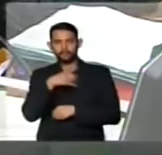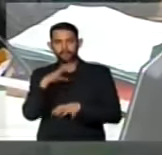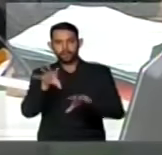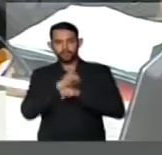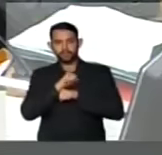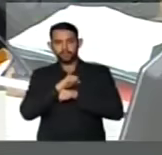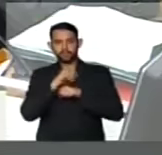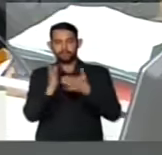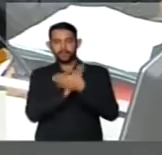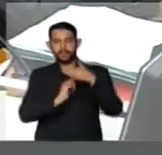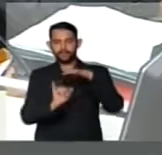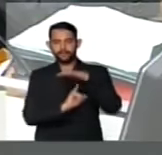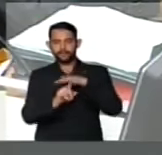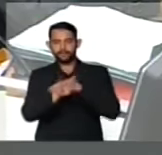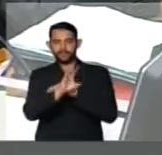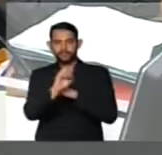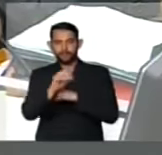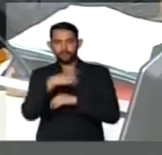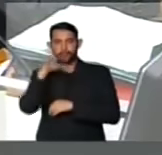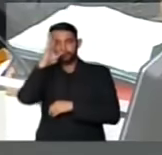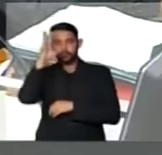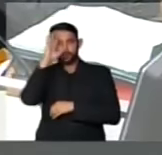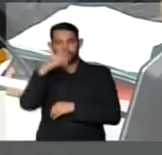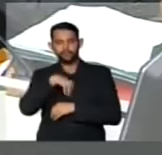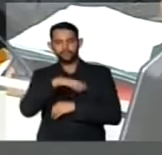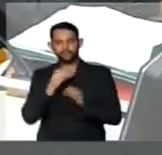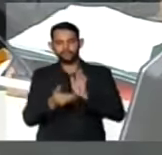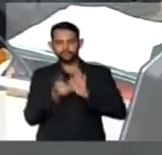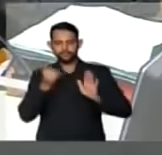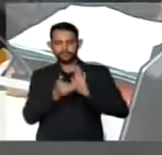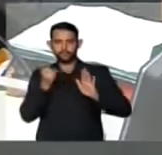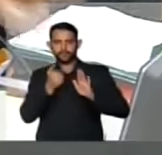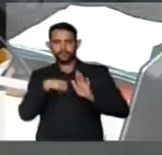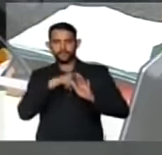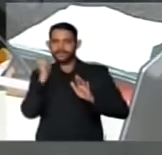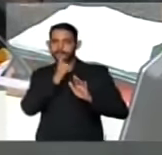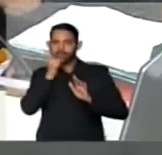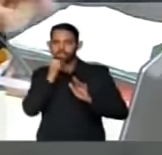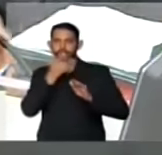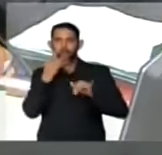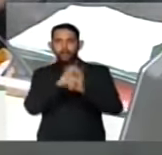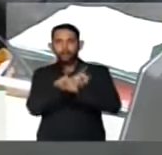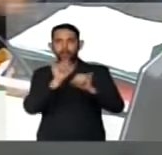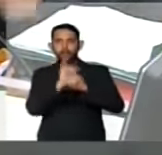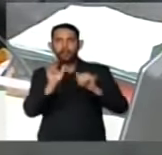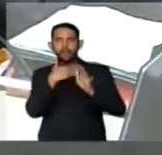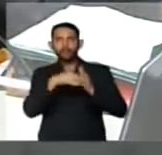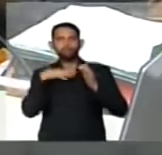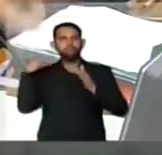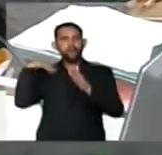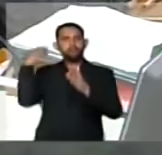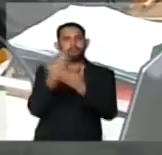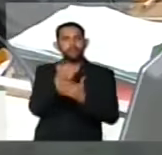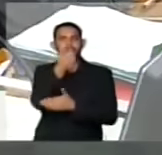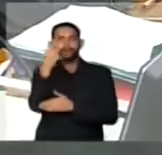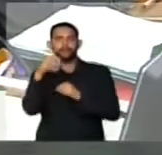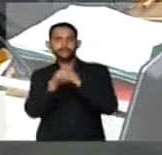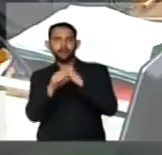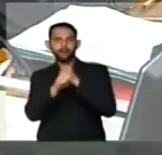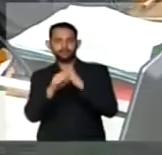consumida pela inflação e os sonhos que foram ceifados pelas mentiras contadas ao longo desses 13